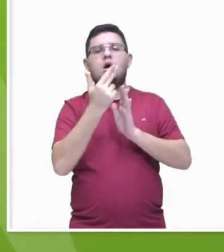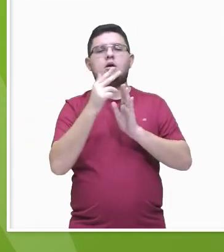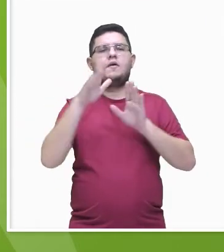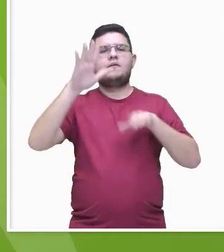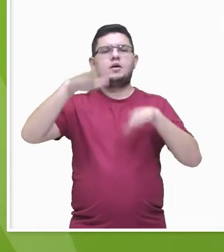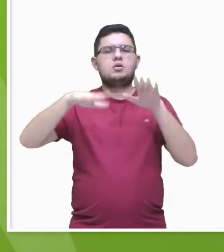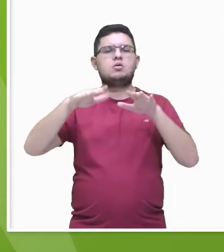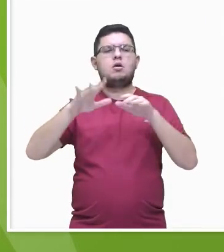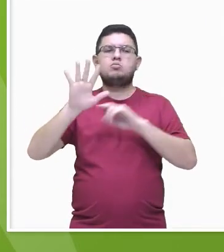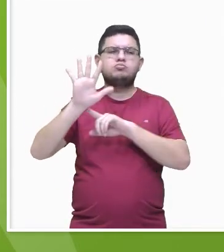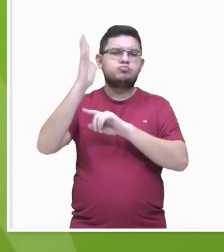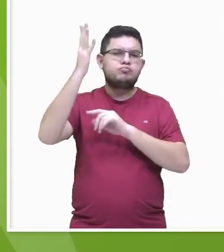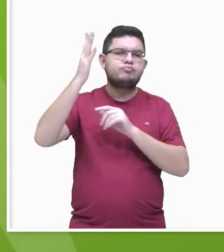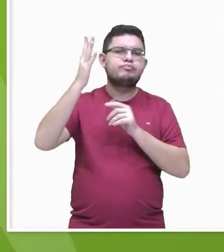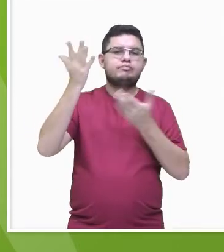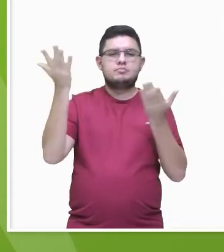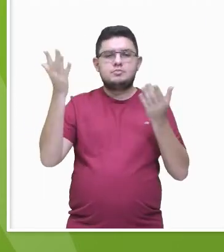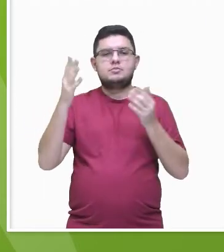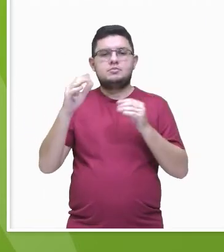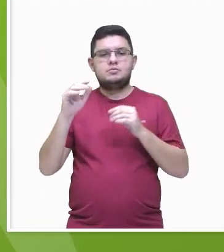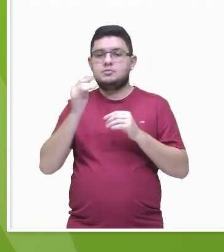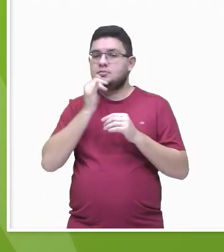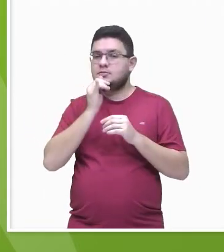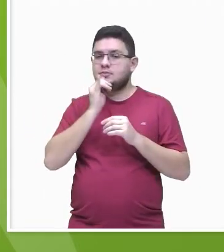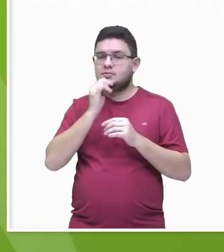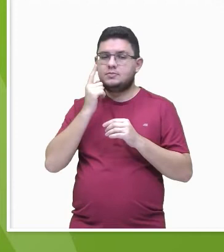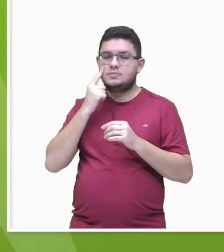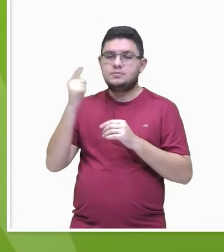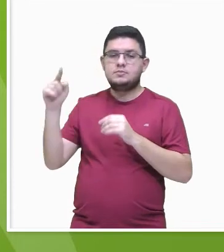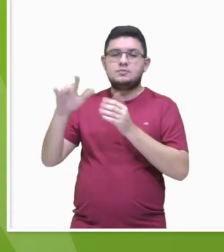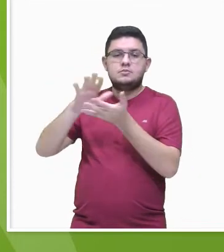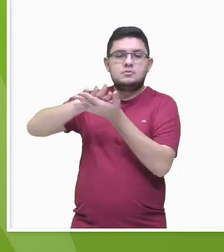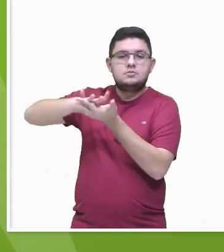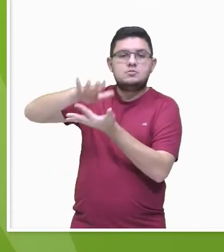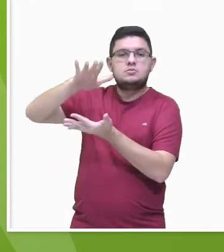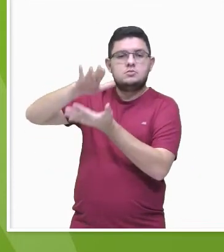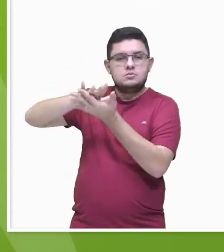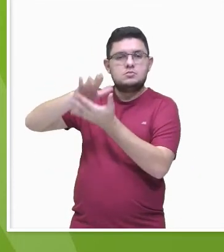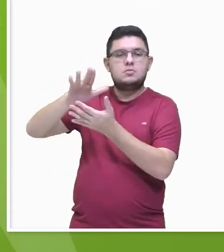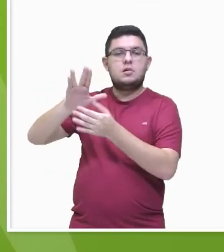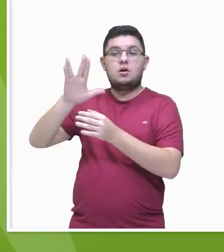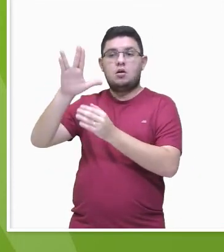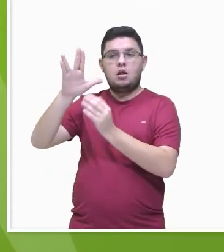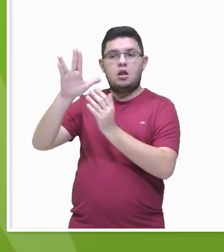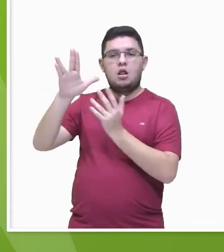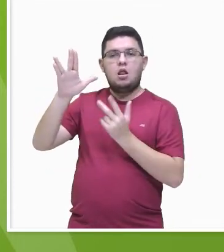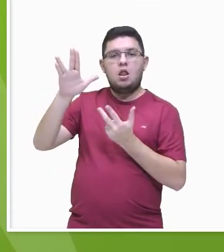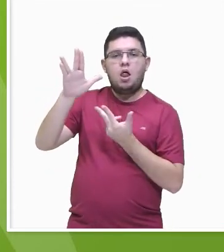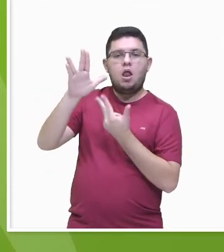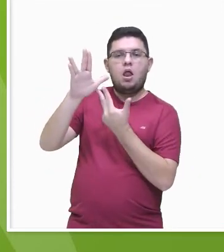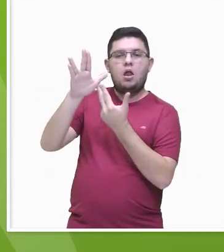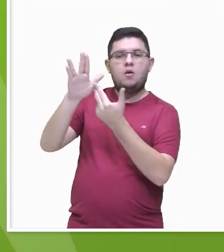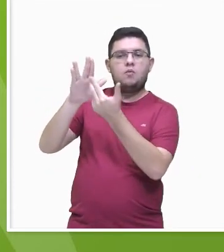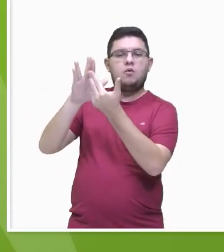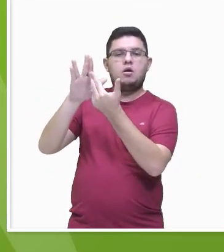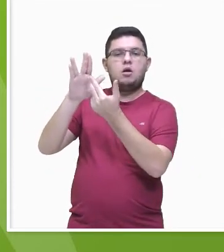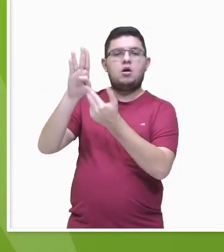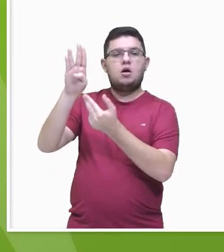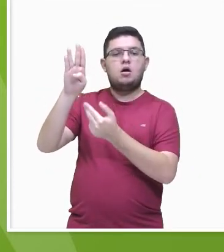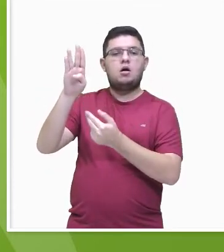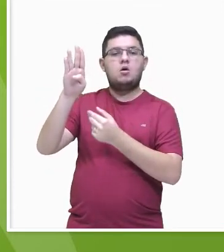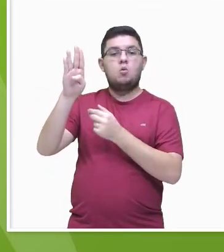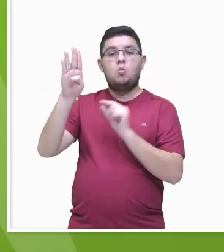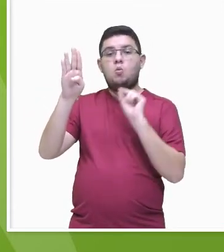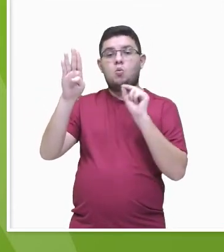corte aqui, a gente está observando aqui essa estrela do mar, e a gente tem uma espécie de corte, que é o que nós